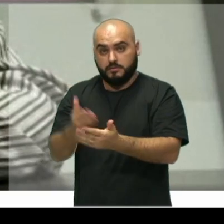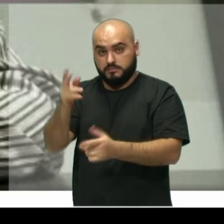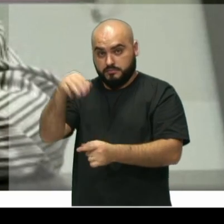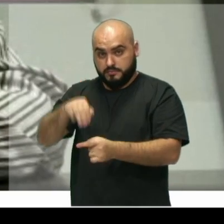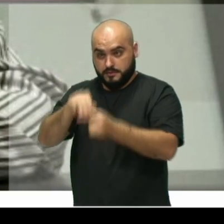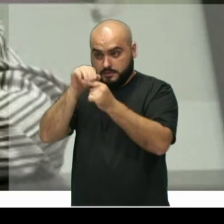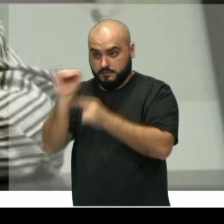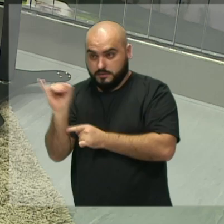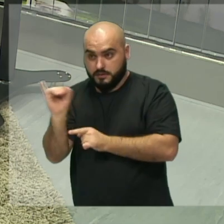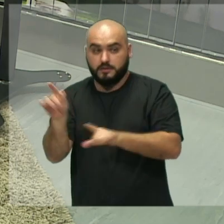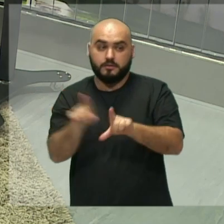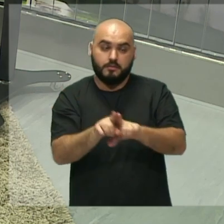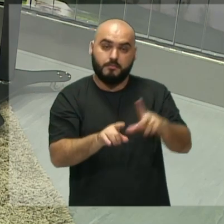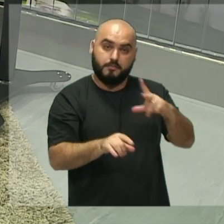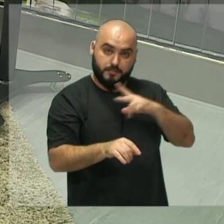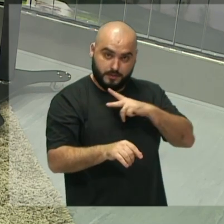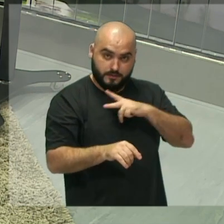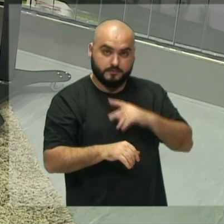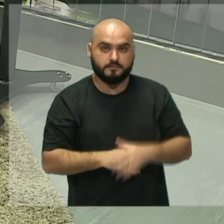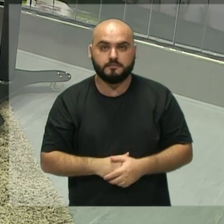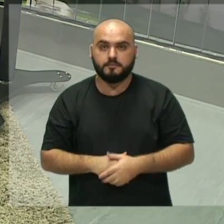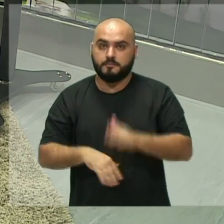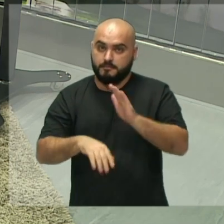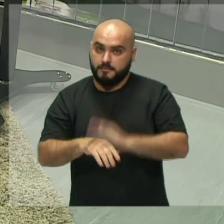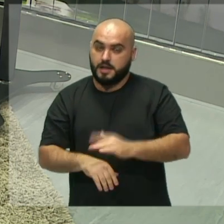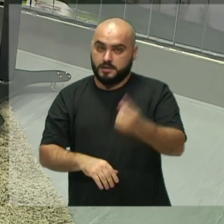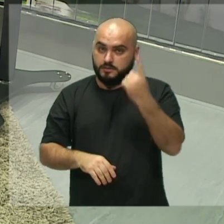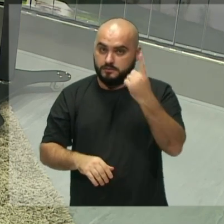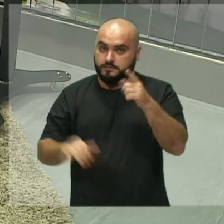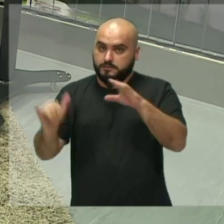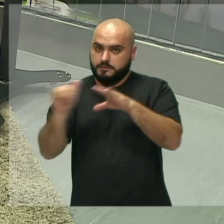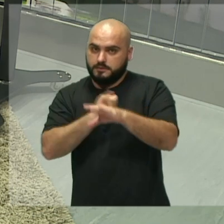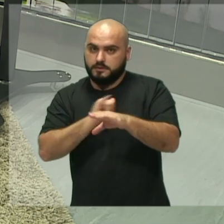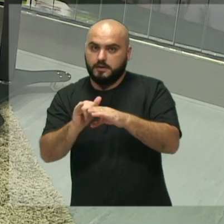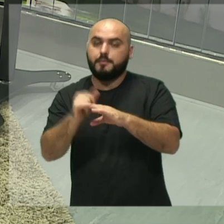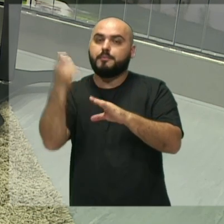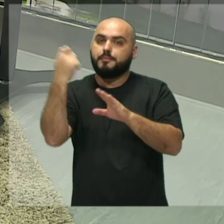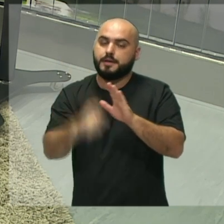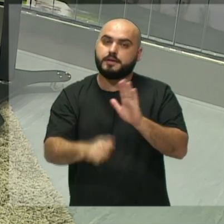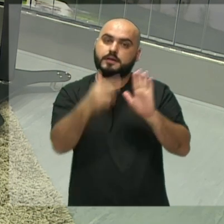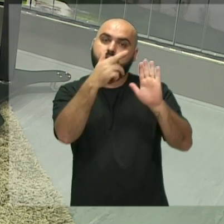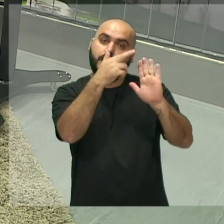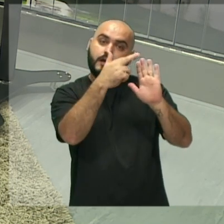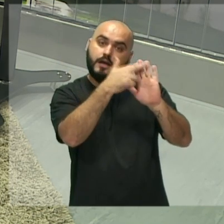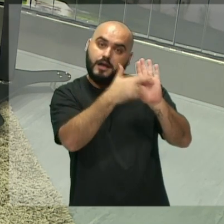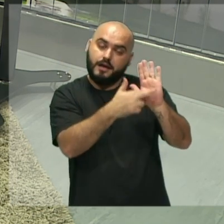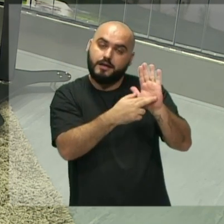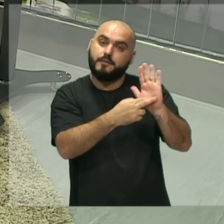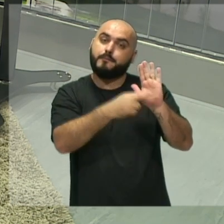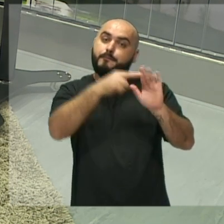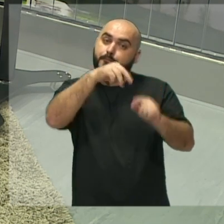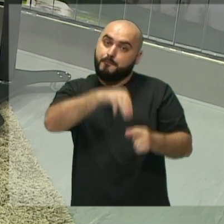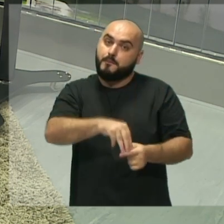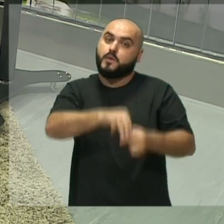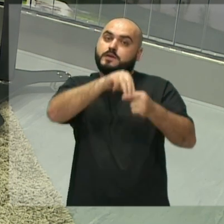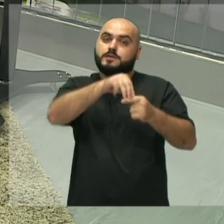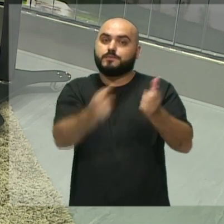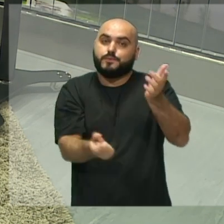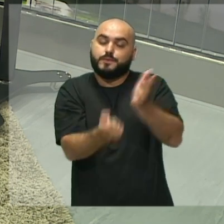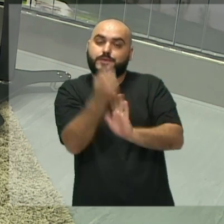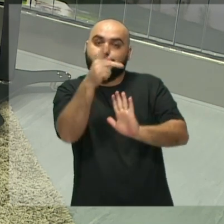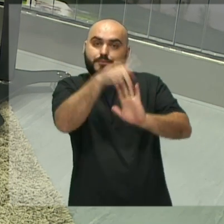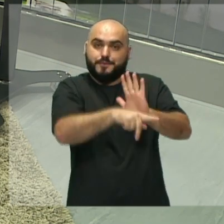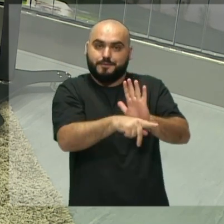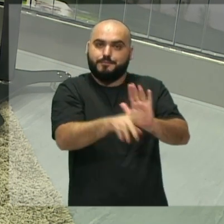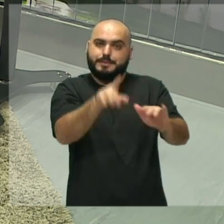no município de Itajaí. Mais uma iniciativa que tem que partir de uma regulamentação municipal para poder garantir um